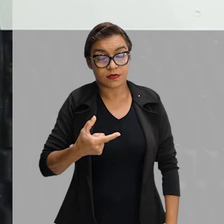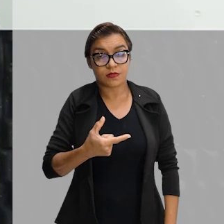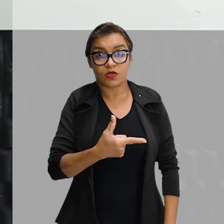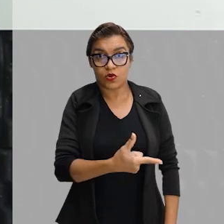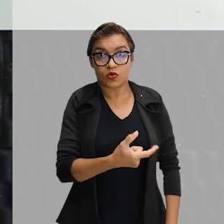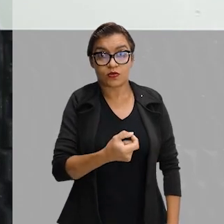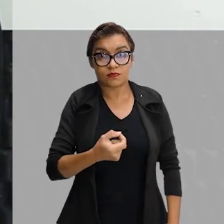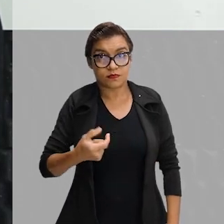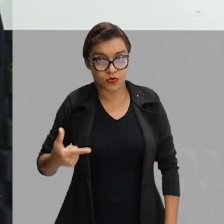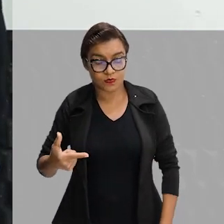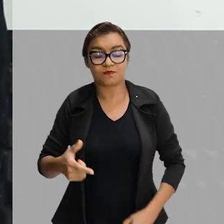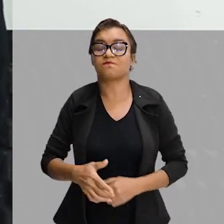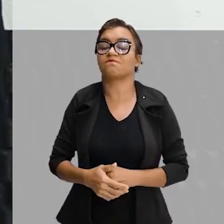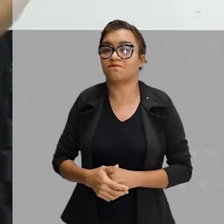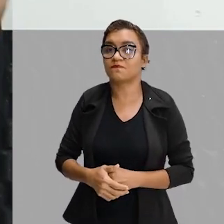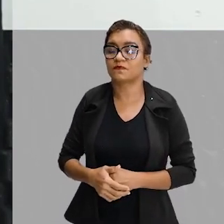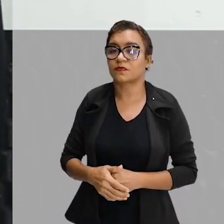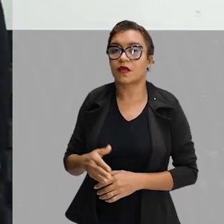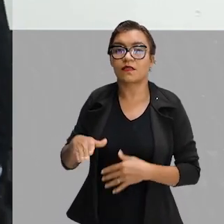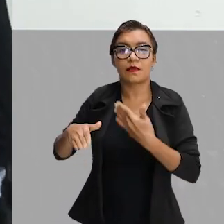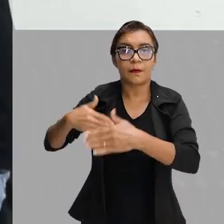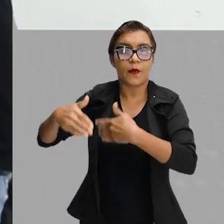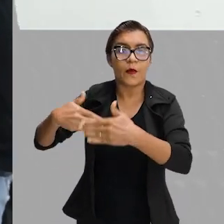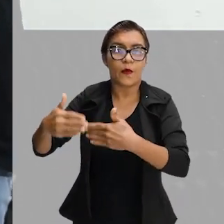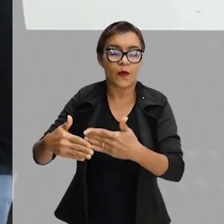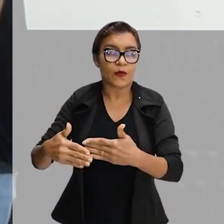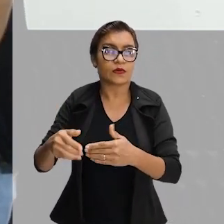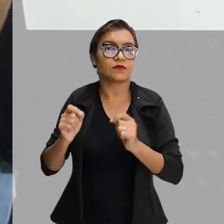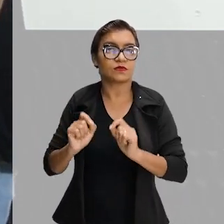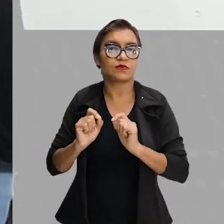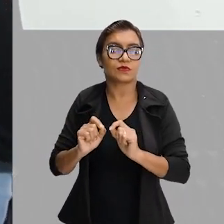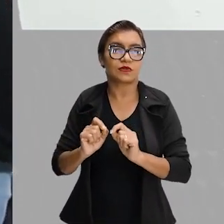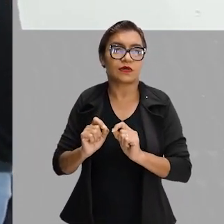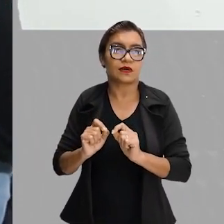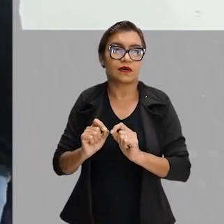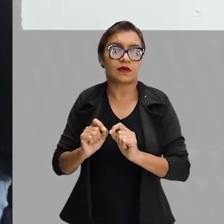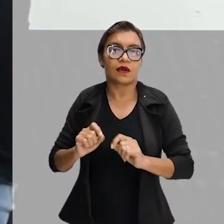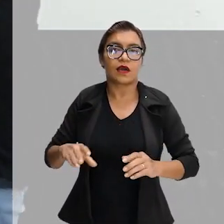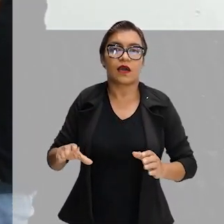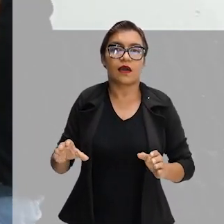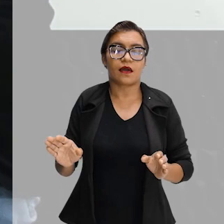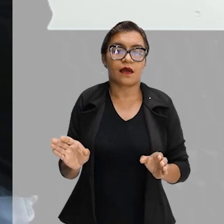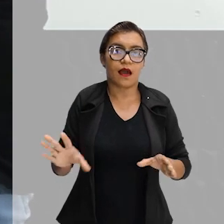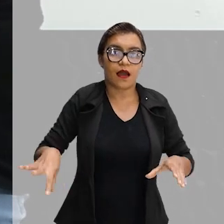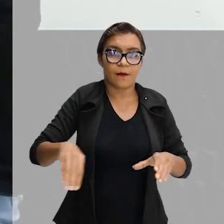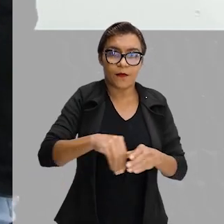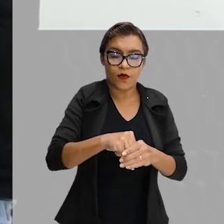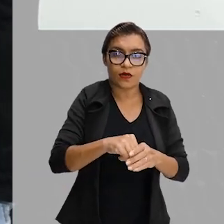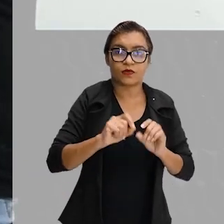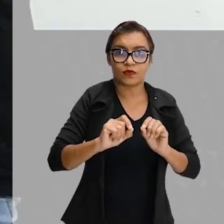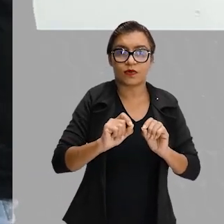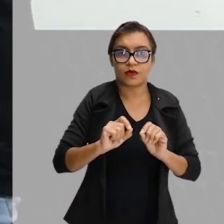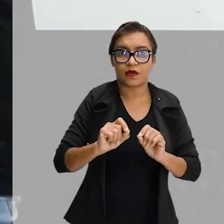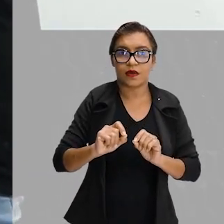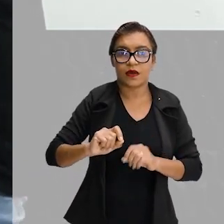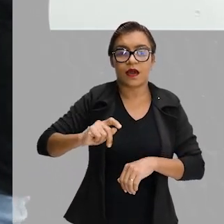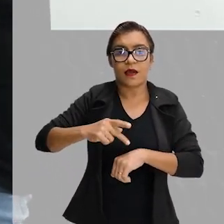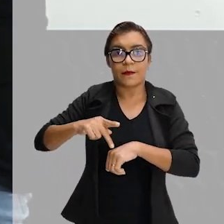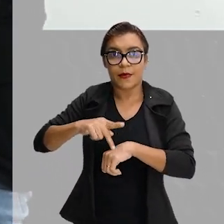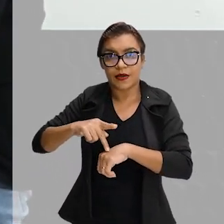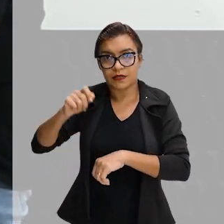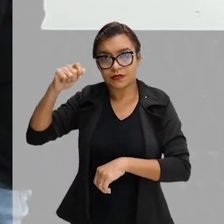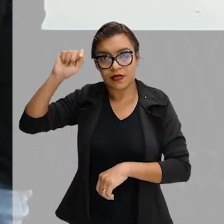logo depois, alguns 2, 3 anos depois, insere-se a África do Sul nesse contexto. Por que ele falava para olhar para